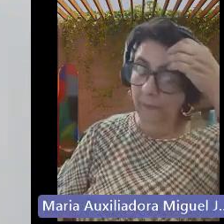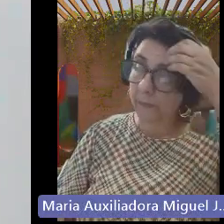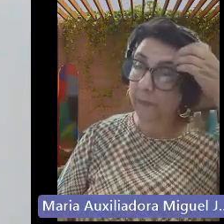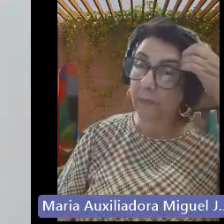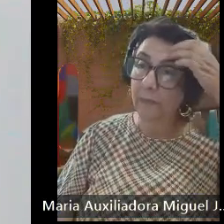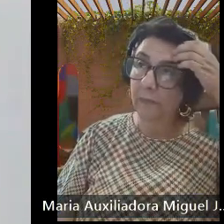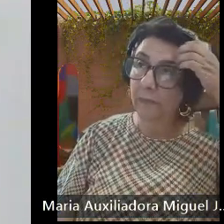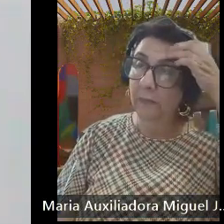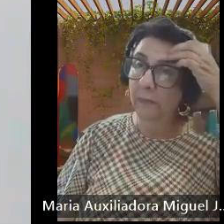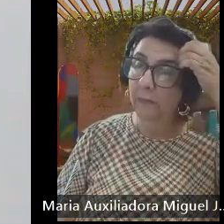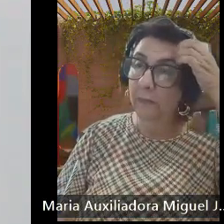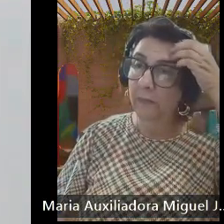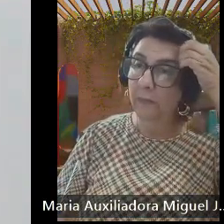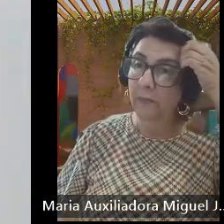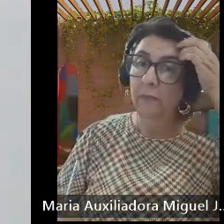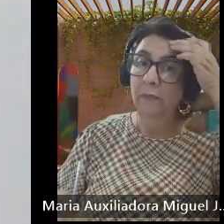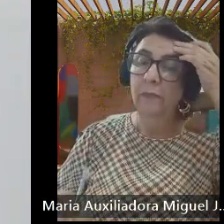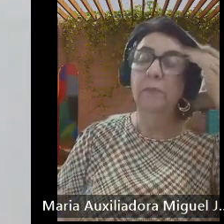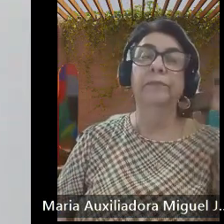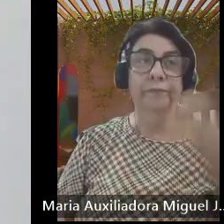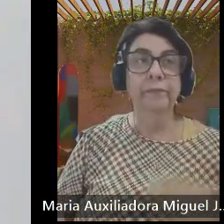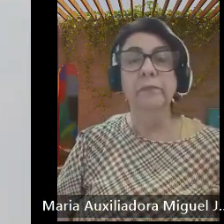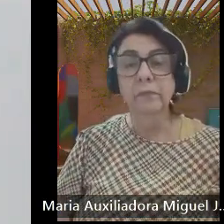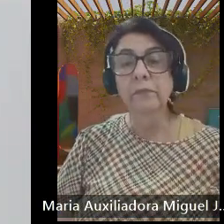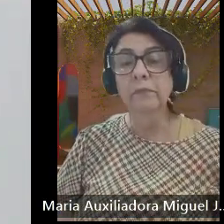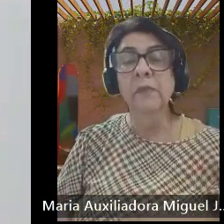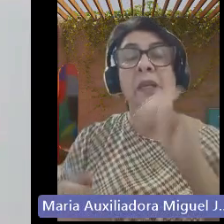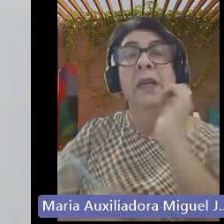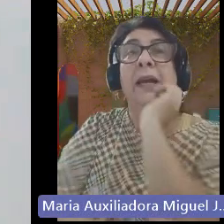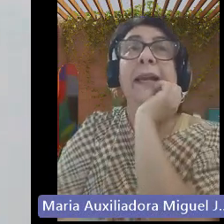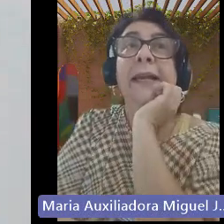o ensino médio, eles têm que elaborar essa ementa?